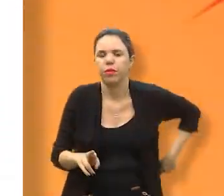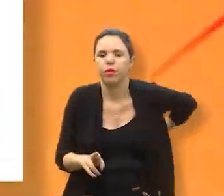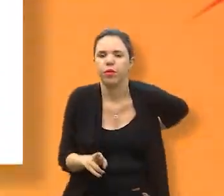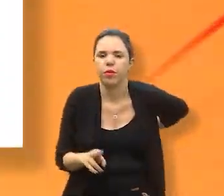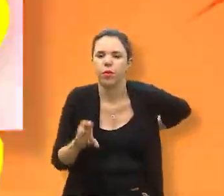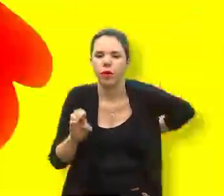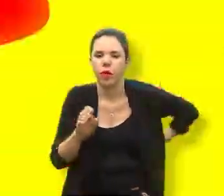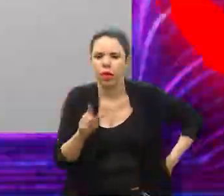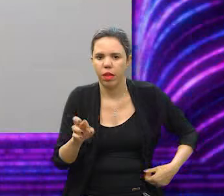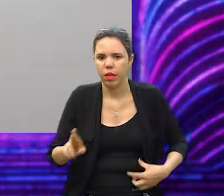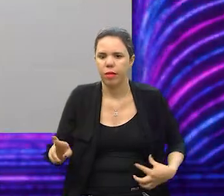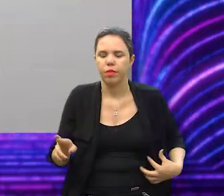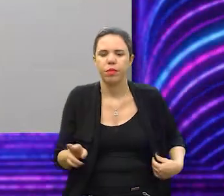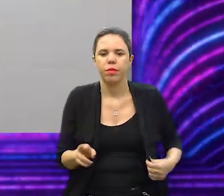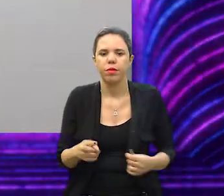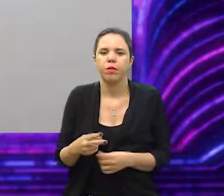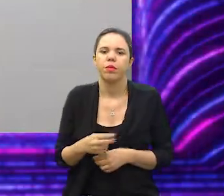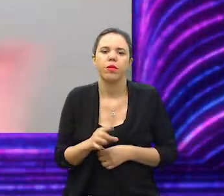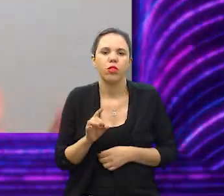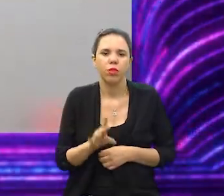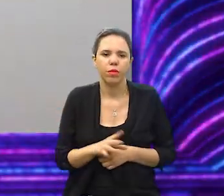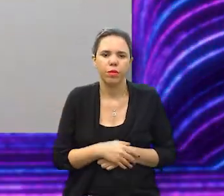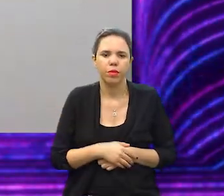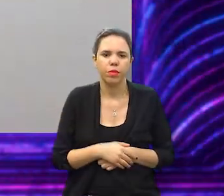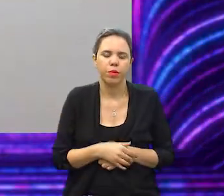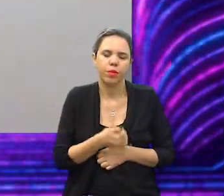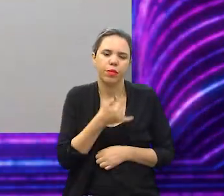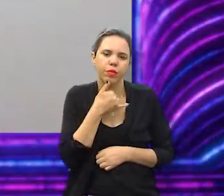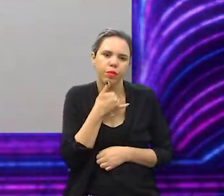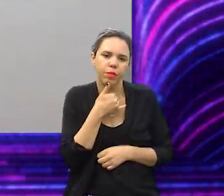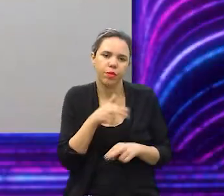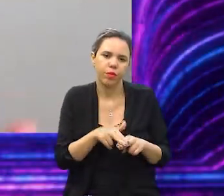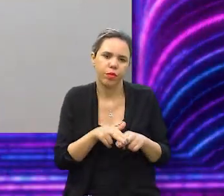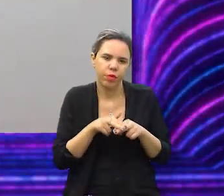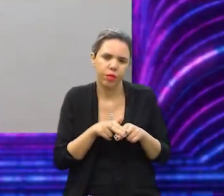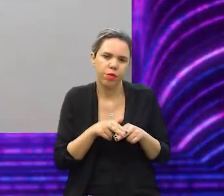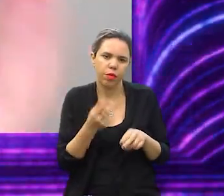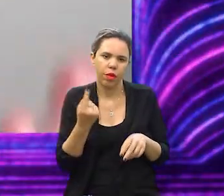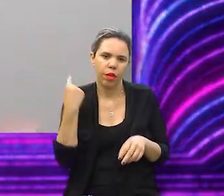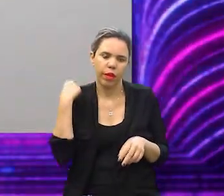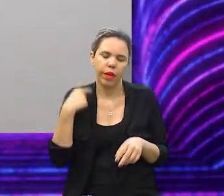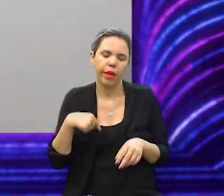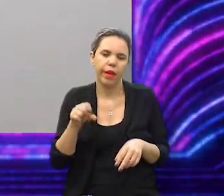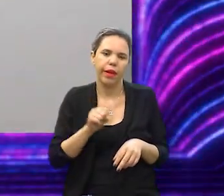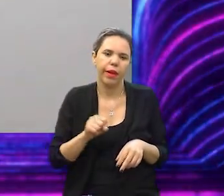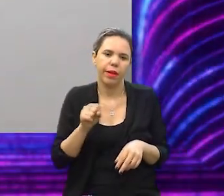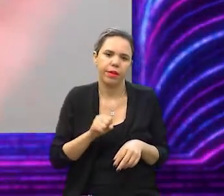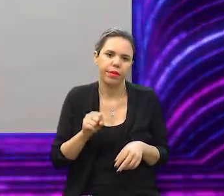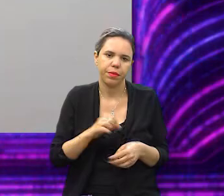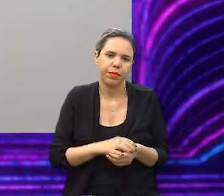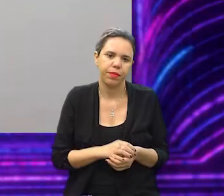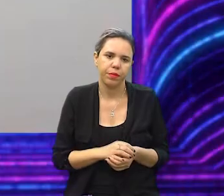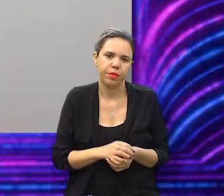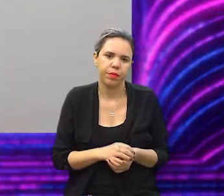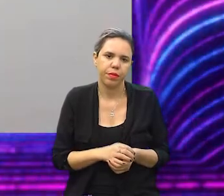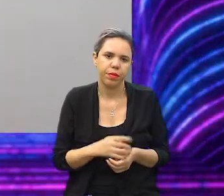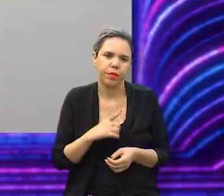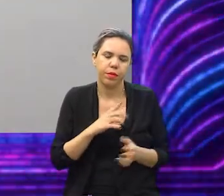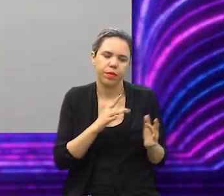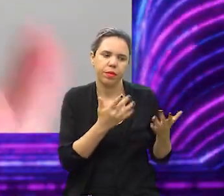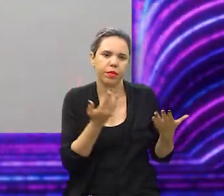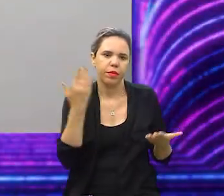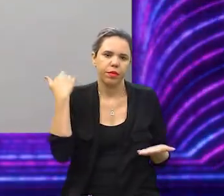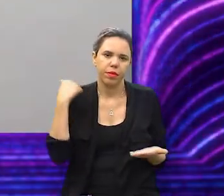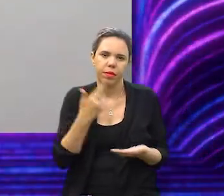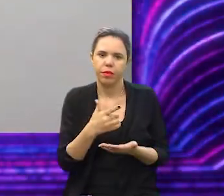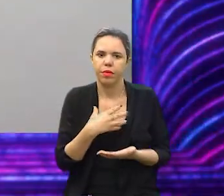o César, que é o Balagorne. Mas, infelizmente, por conta, né, na época a gente era solteiro, ou estava namorando, não